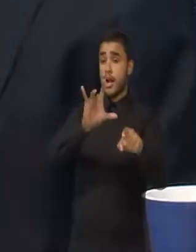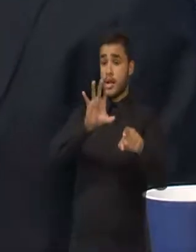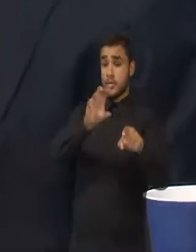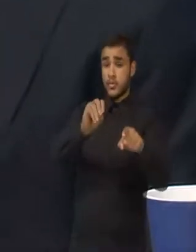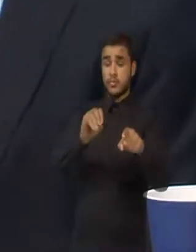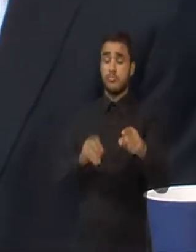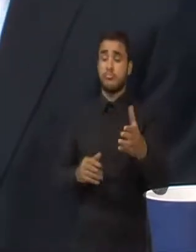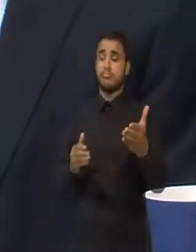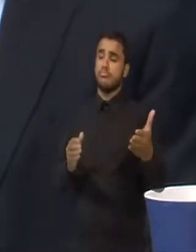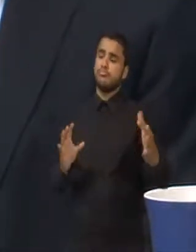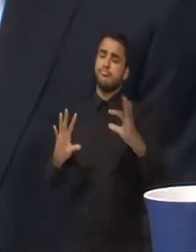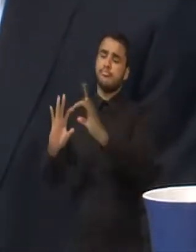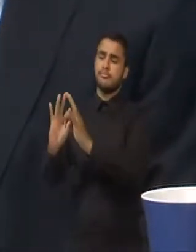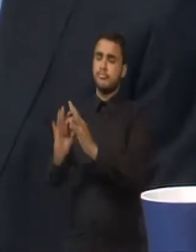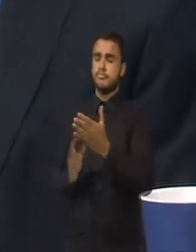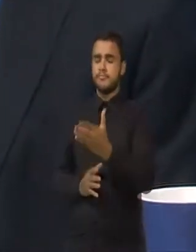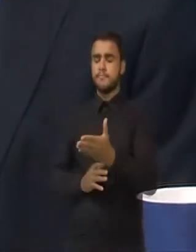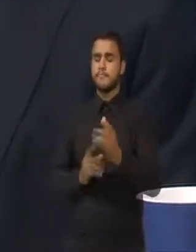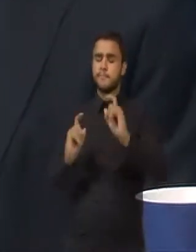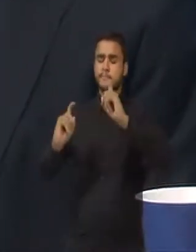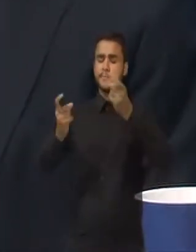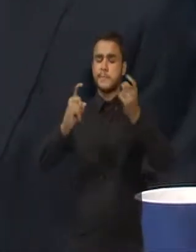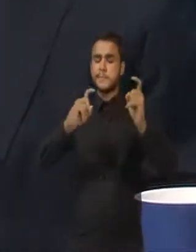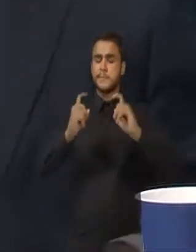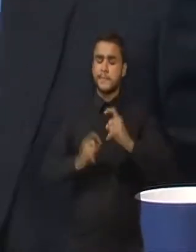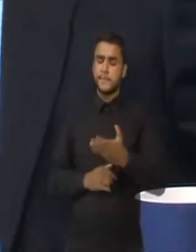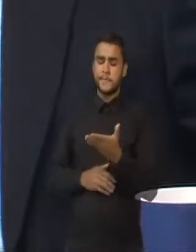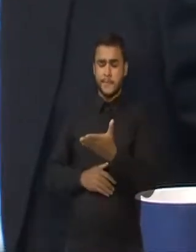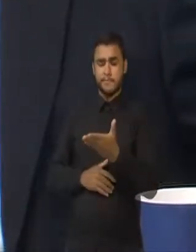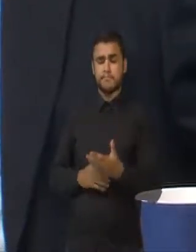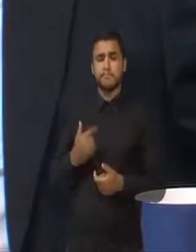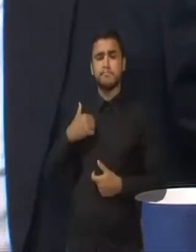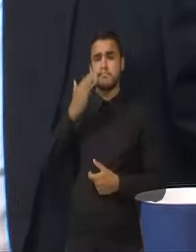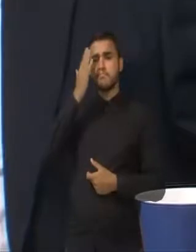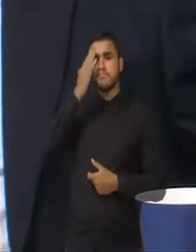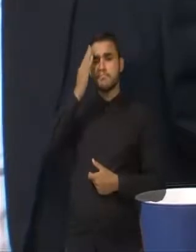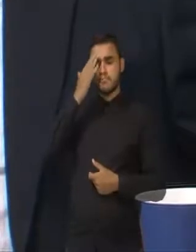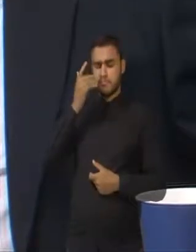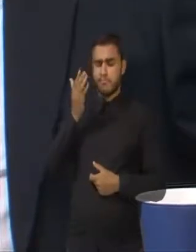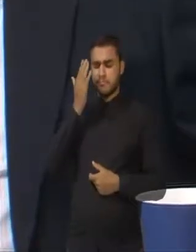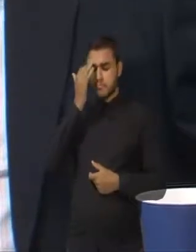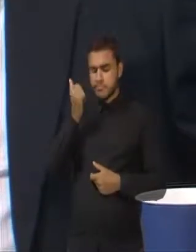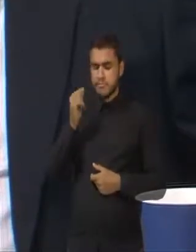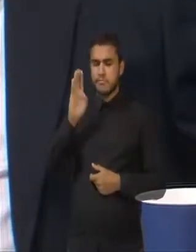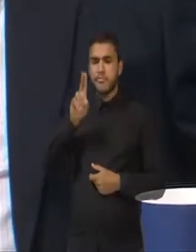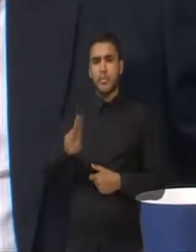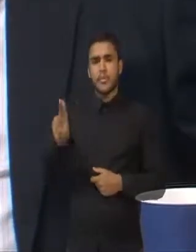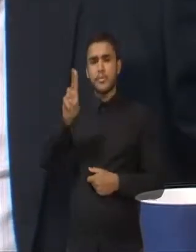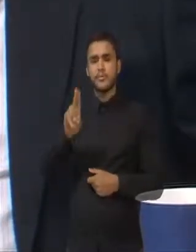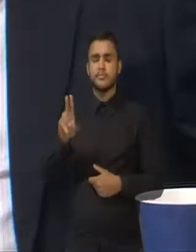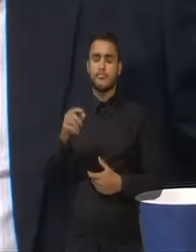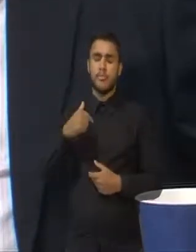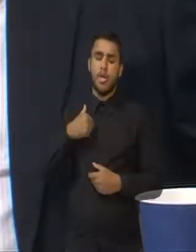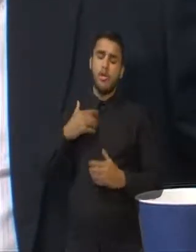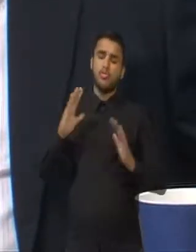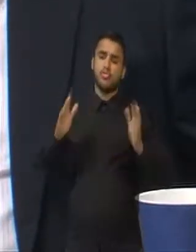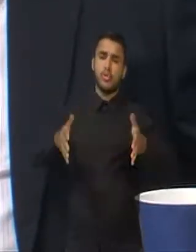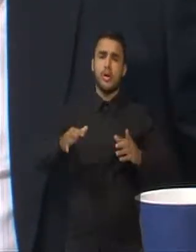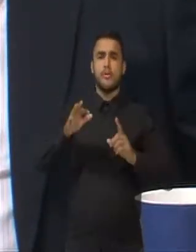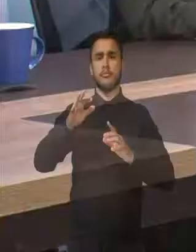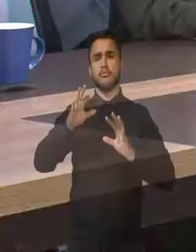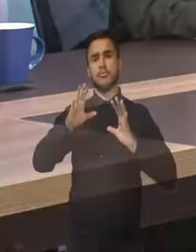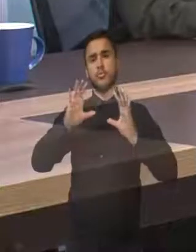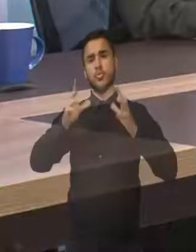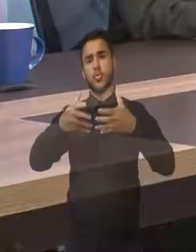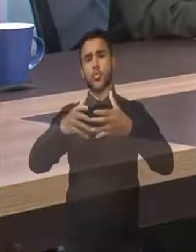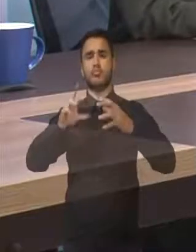para a discussão, para introduzir a discussão, o que eu tenho nas universidades, nos fóruns onde tenho participado, tenho colocado como